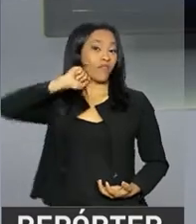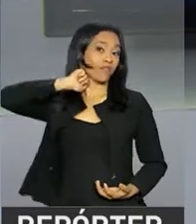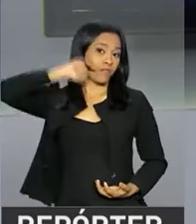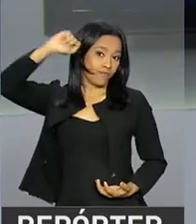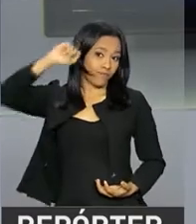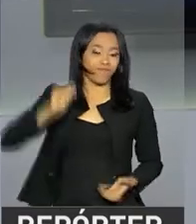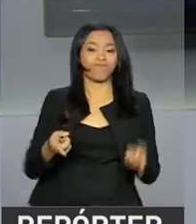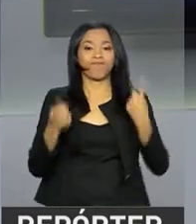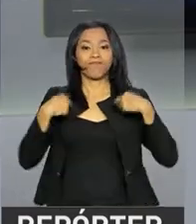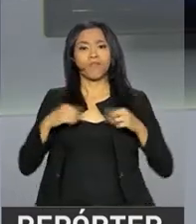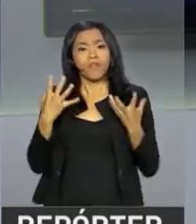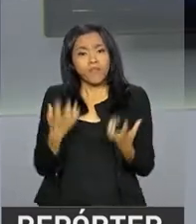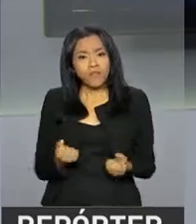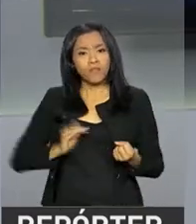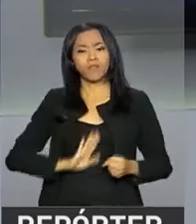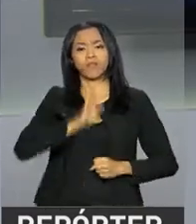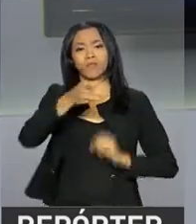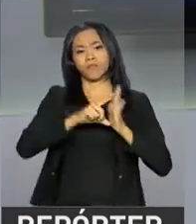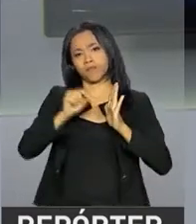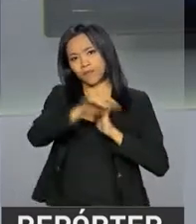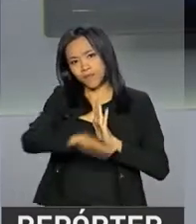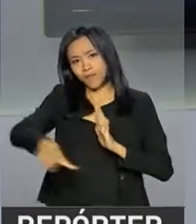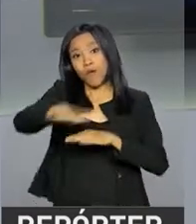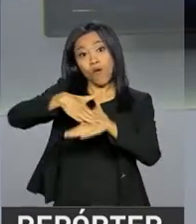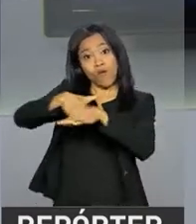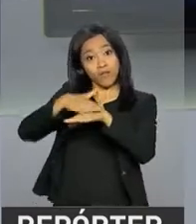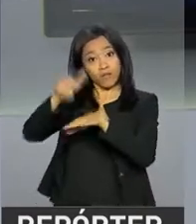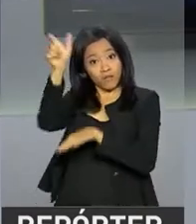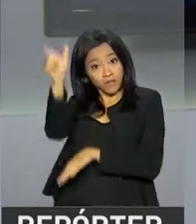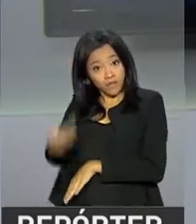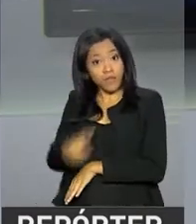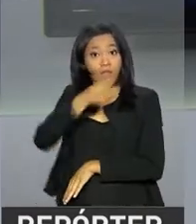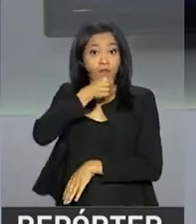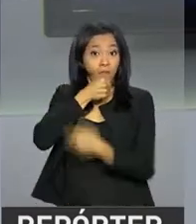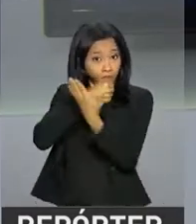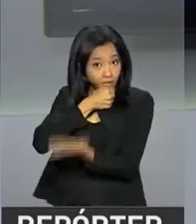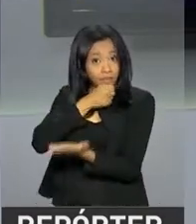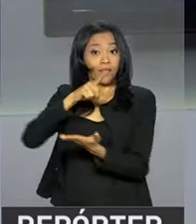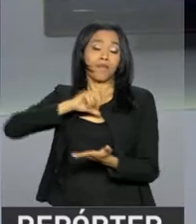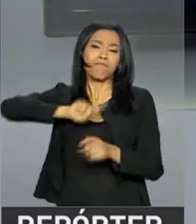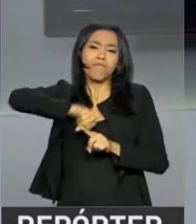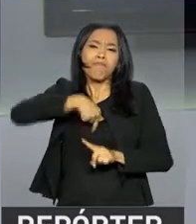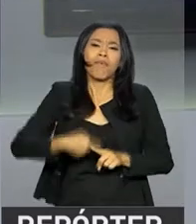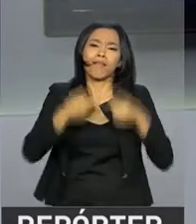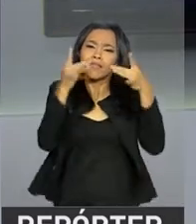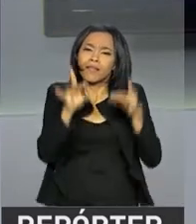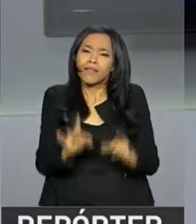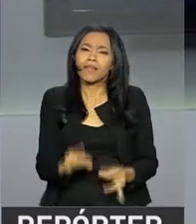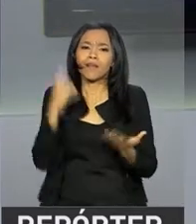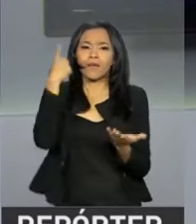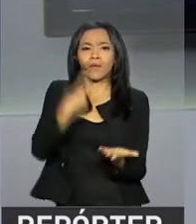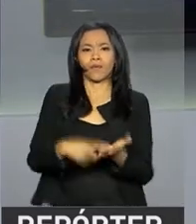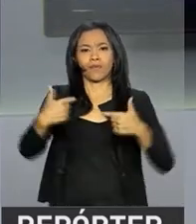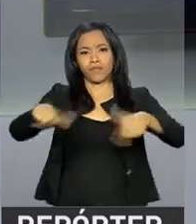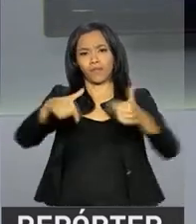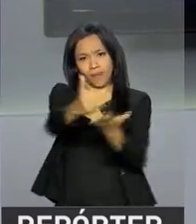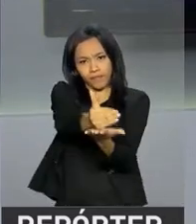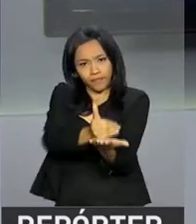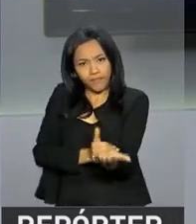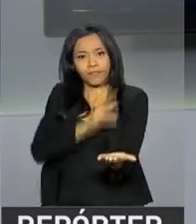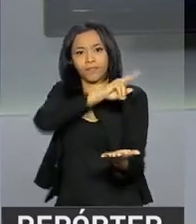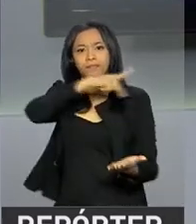abril. E nós vamos ao Palácio do Planalto conversar ao vivo com a repórter Gabriela Noronha, que tem os detalhes da agenda do presidente Michel